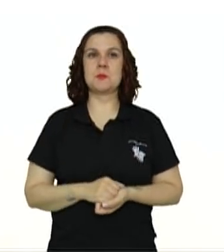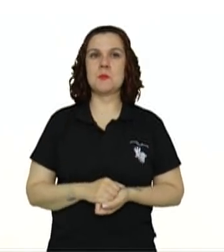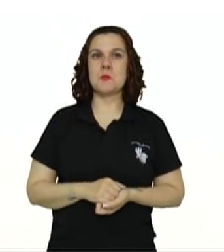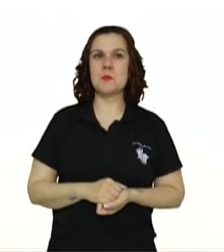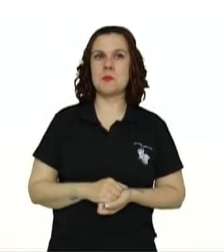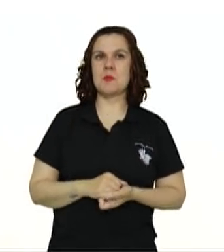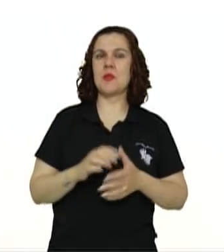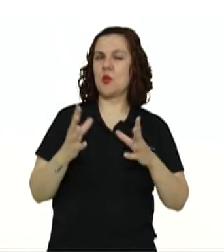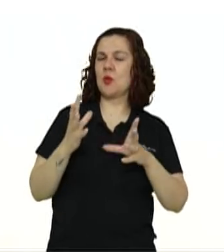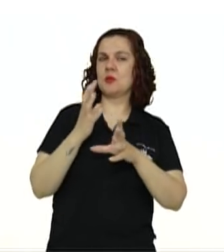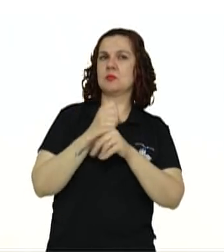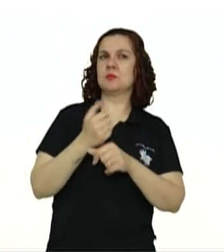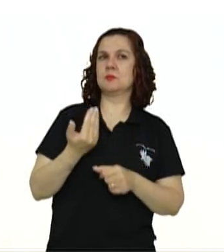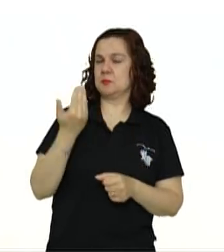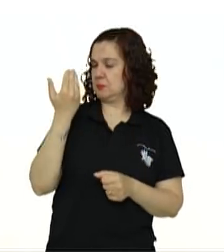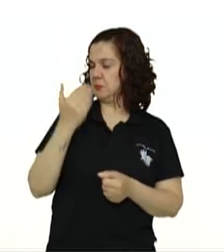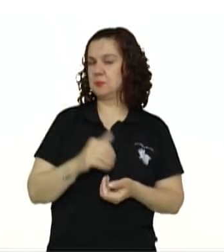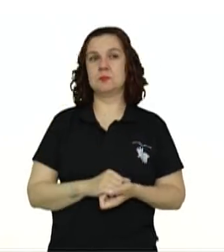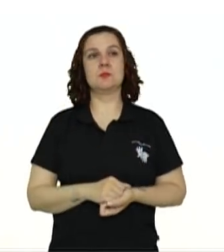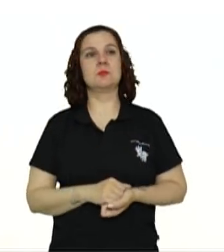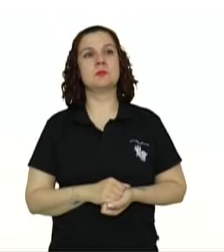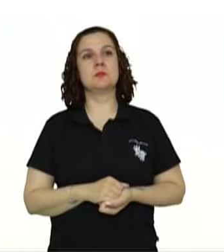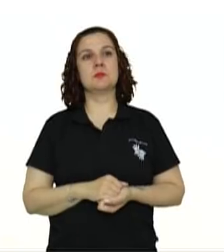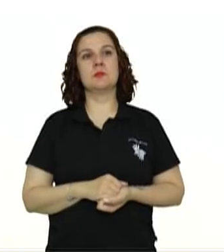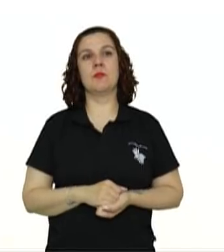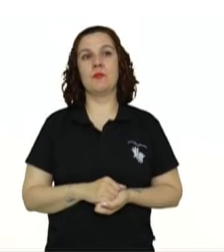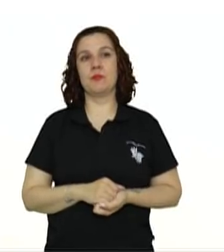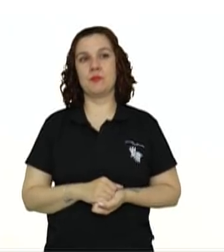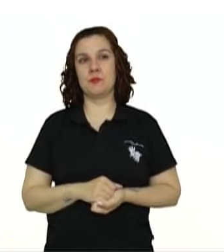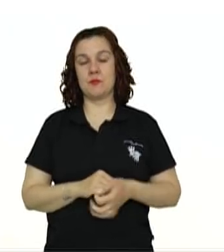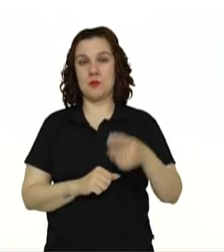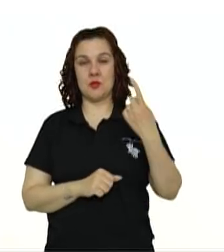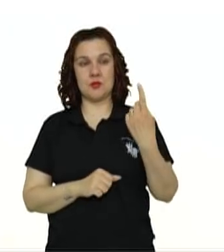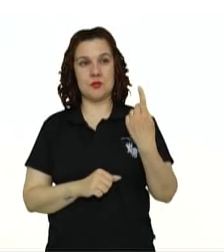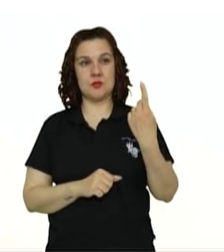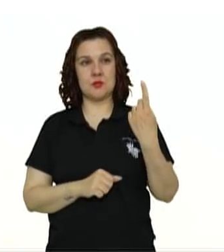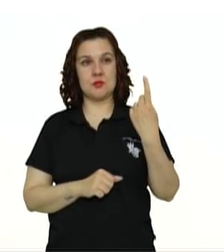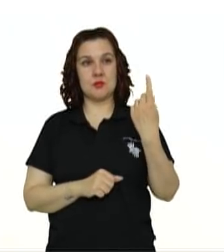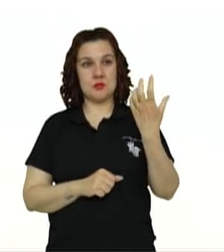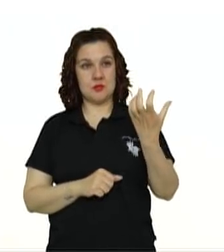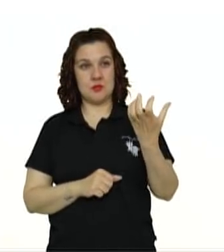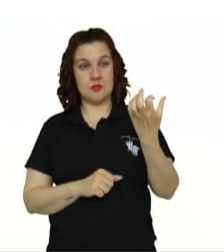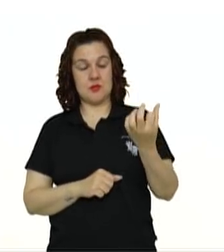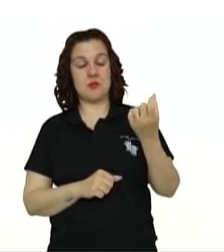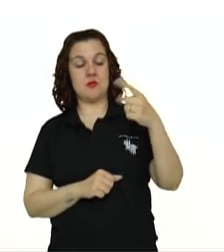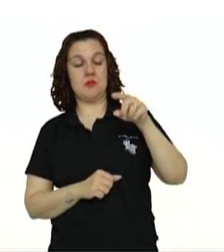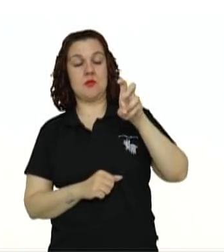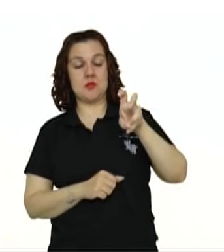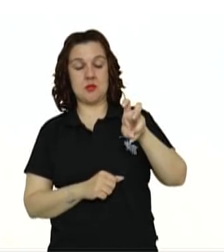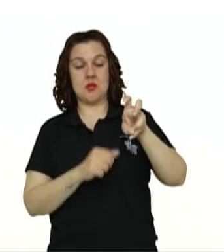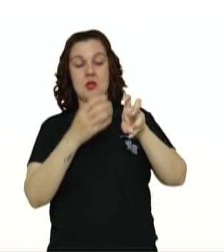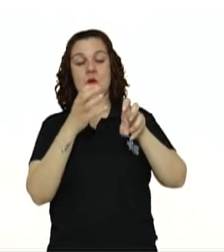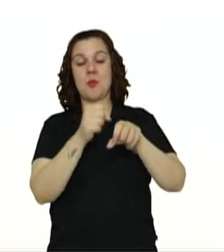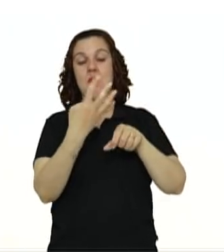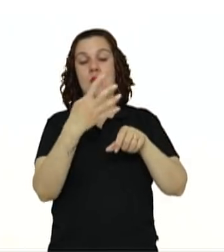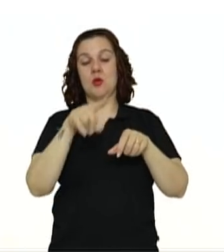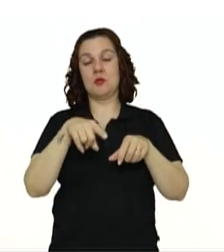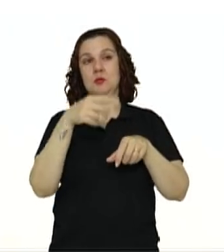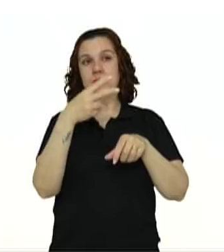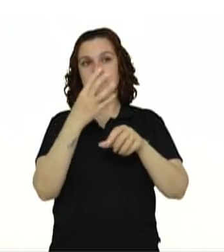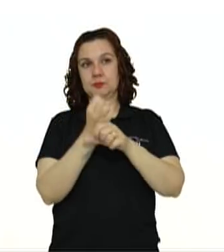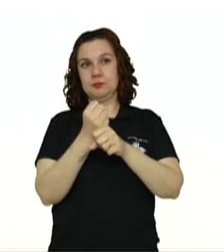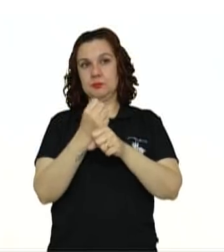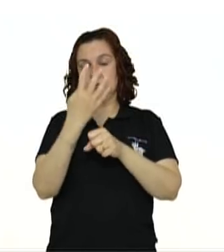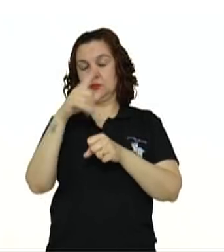essa soma aqui, né? Vamos ver ali quanto dá essa soma. Então, temos lá 4,2 mais 4,8 é